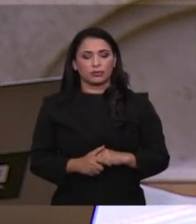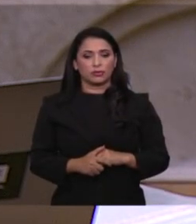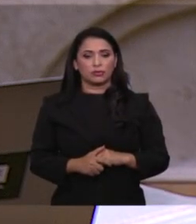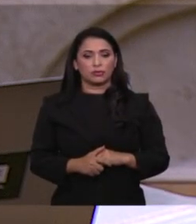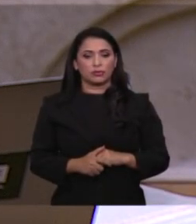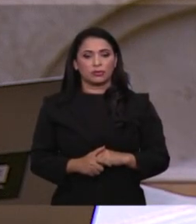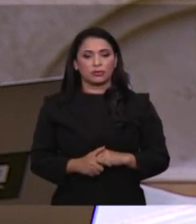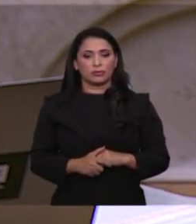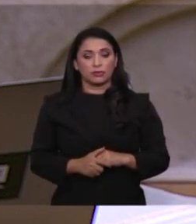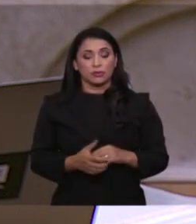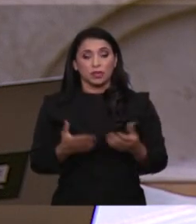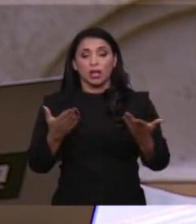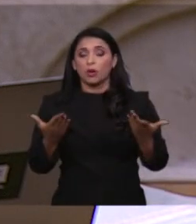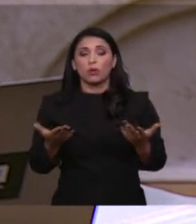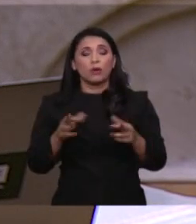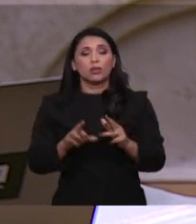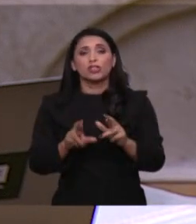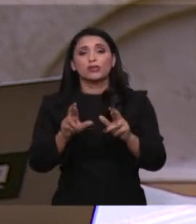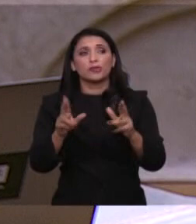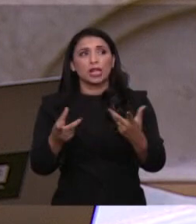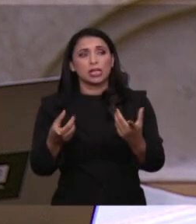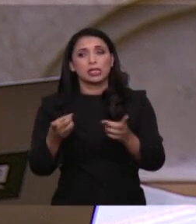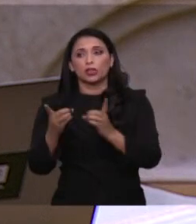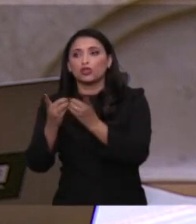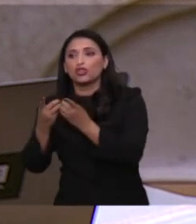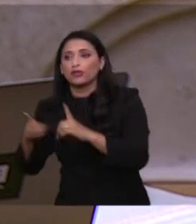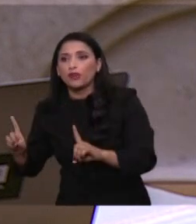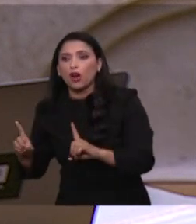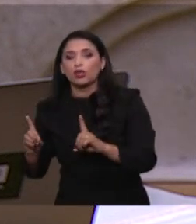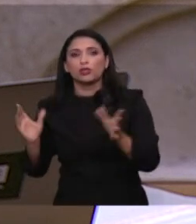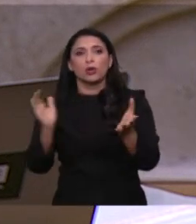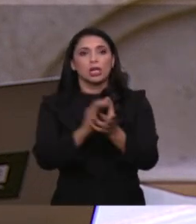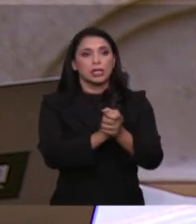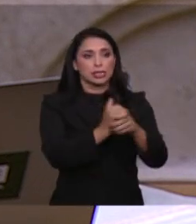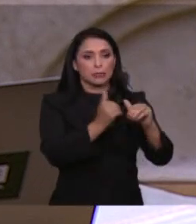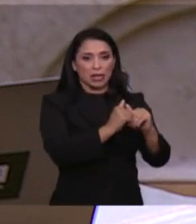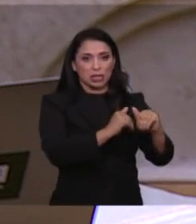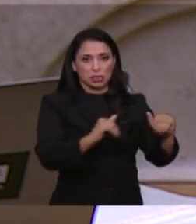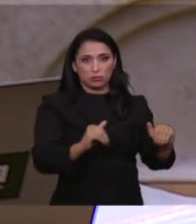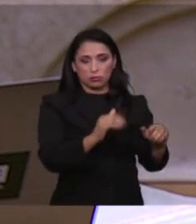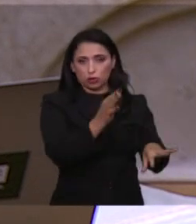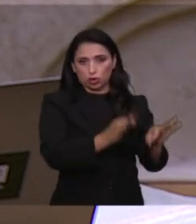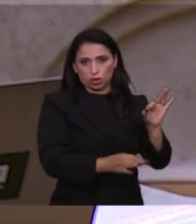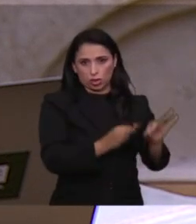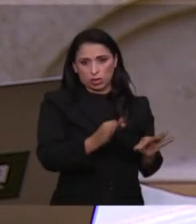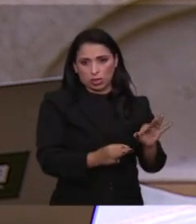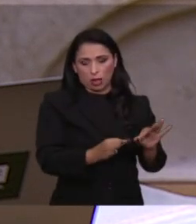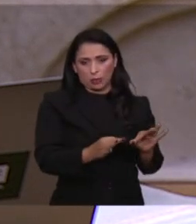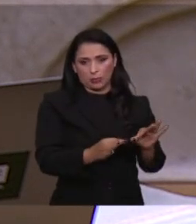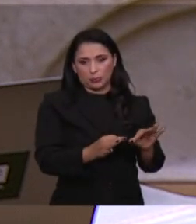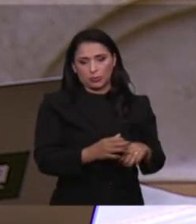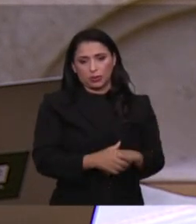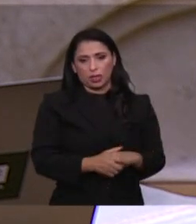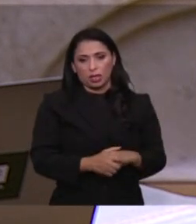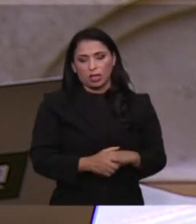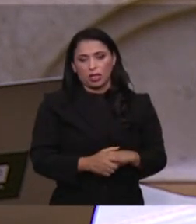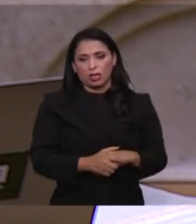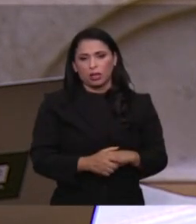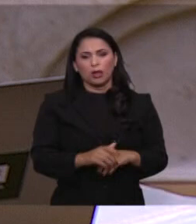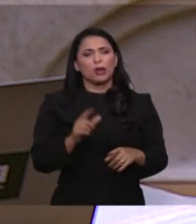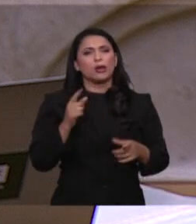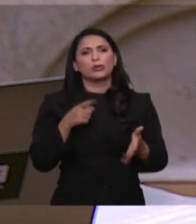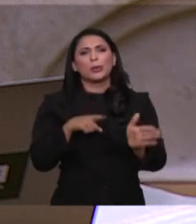exatamente entre o divórcio e a separação judicial? Por que, na posição da